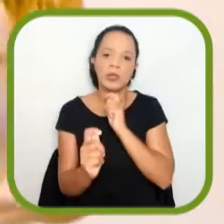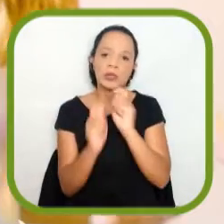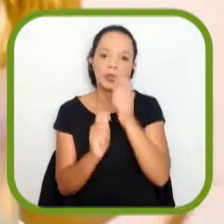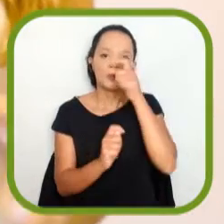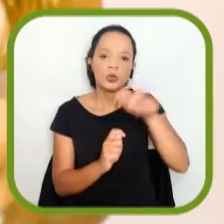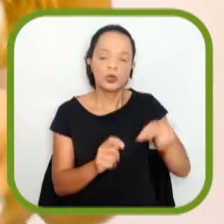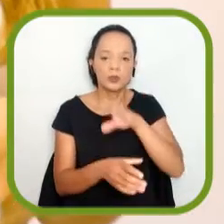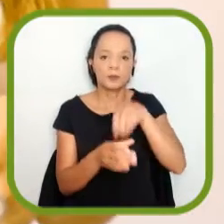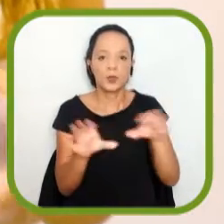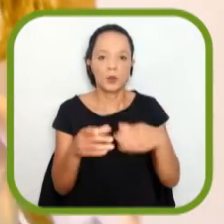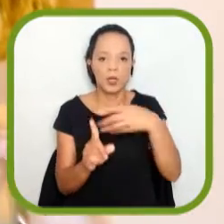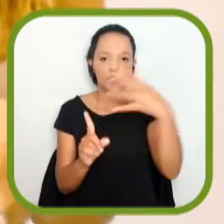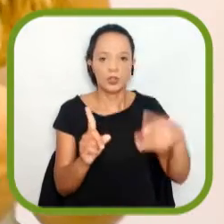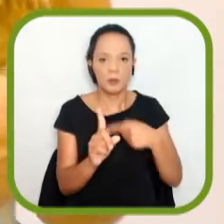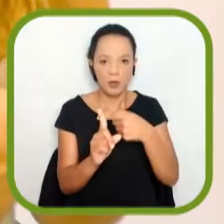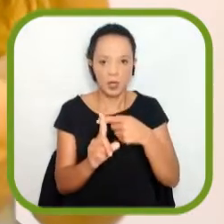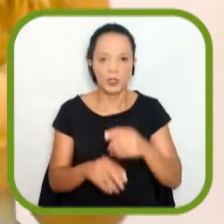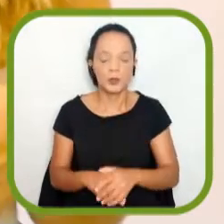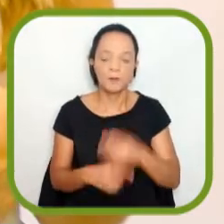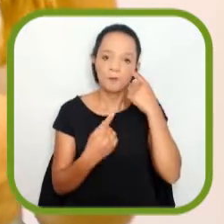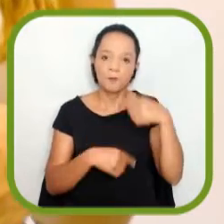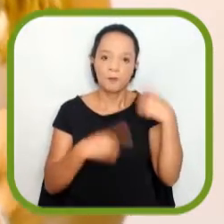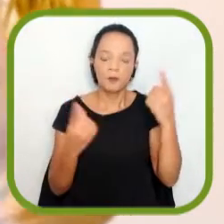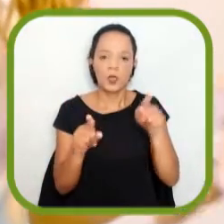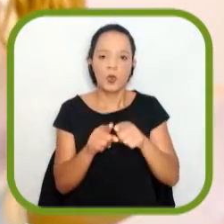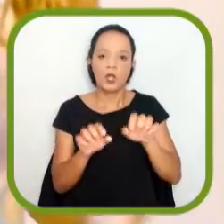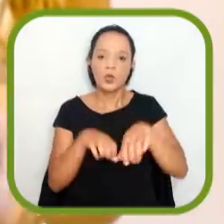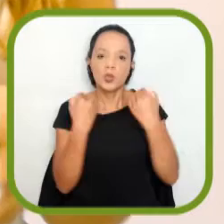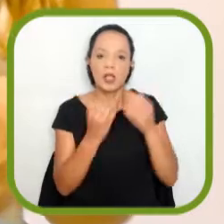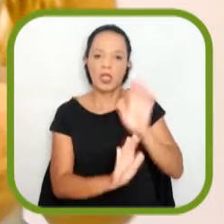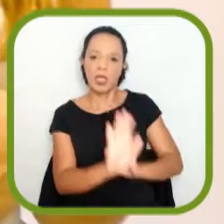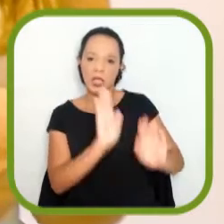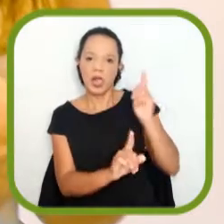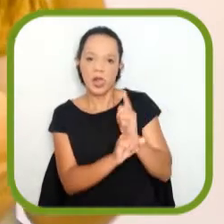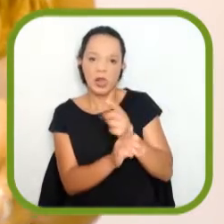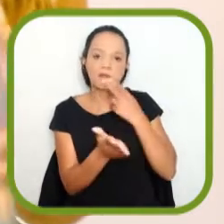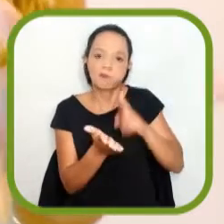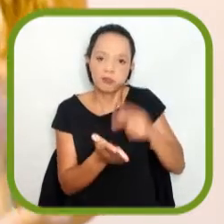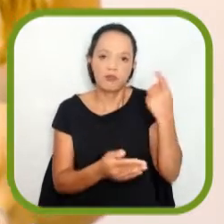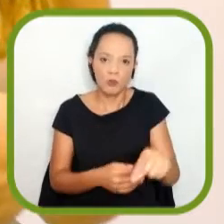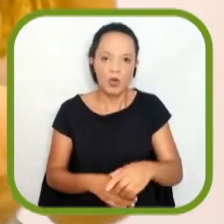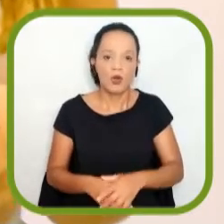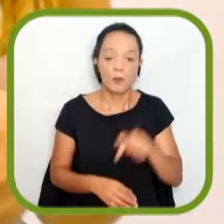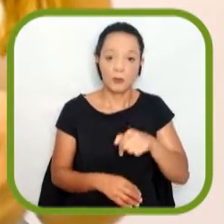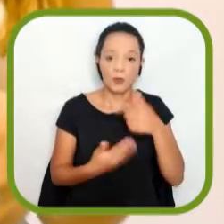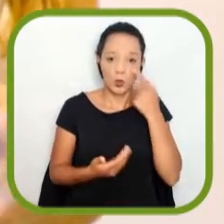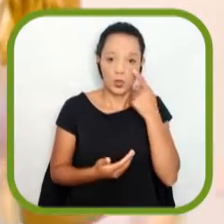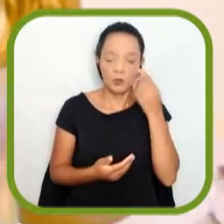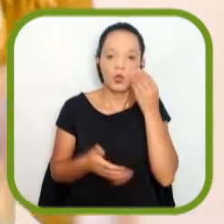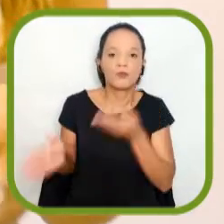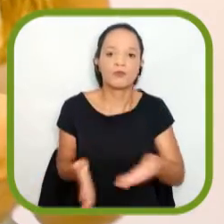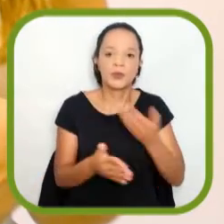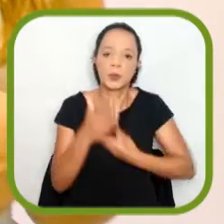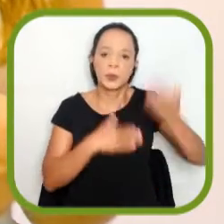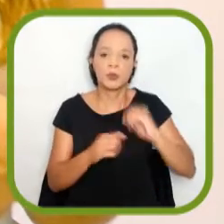1999 e faz entrevistas a membros da comunidade LGBTI+, alertando para o estigma social que ainda é uma realidade.